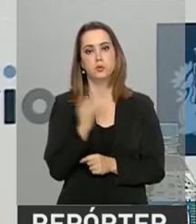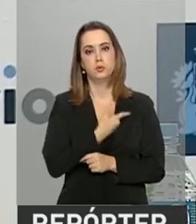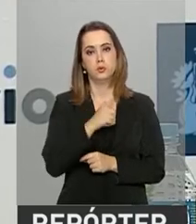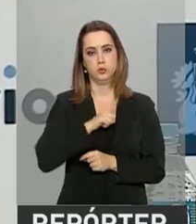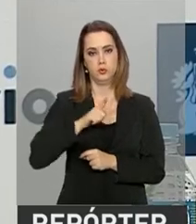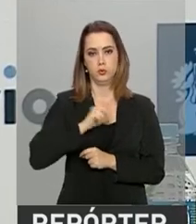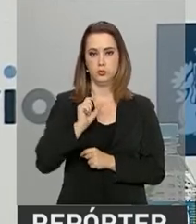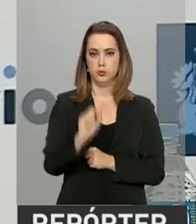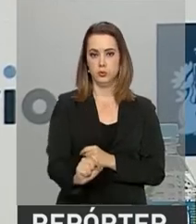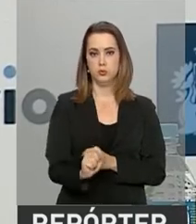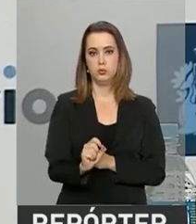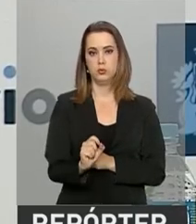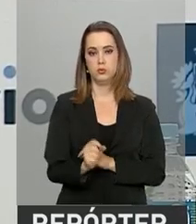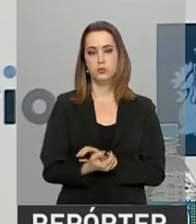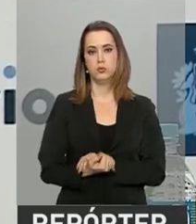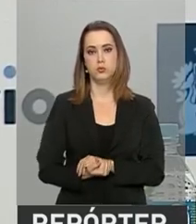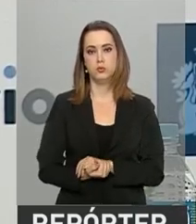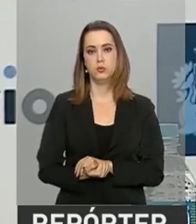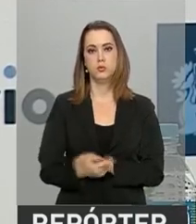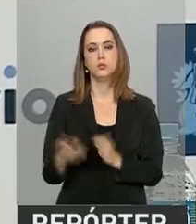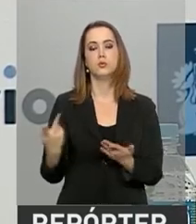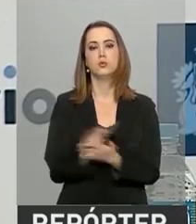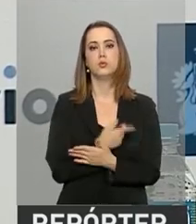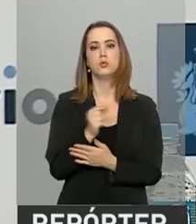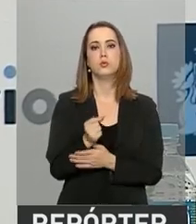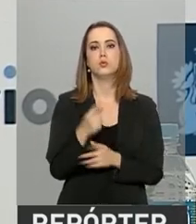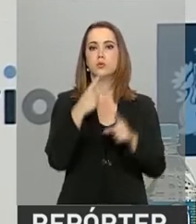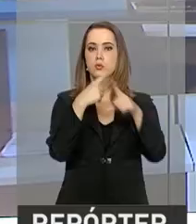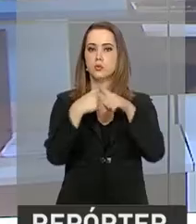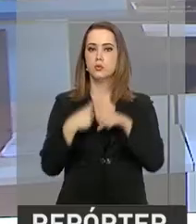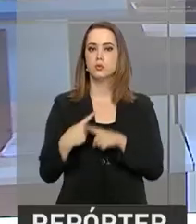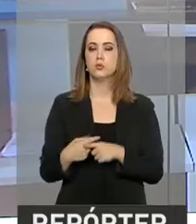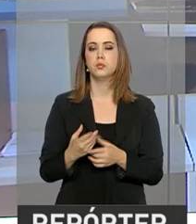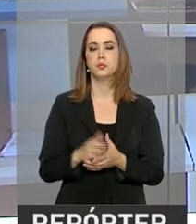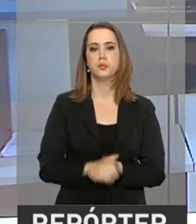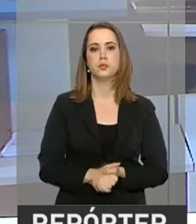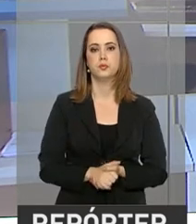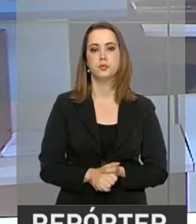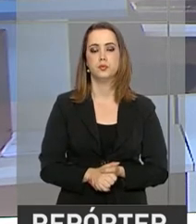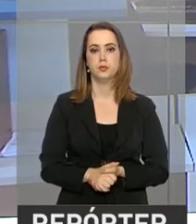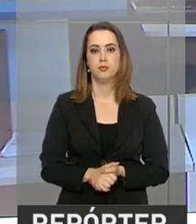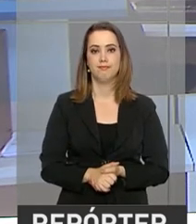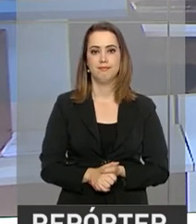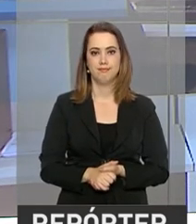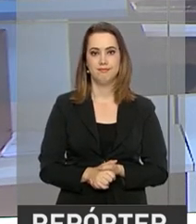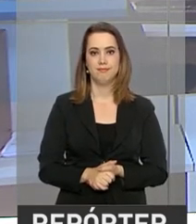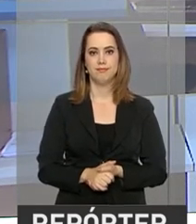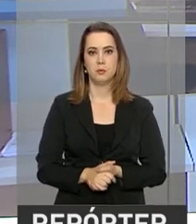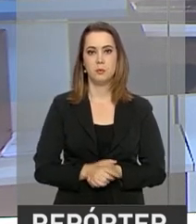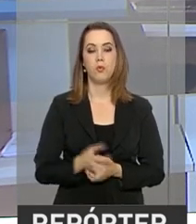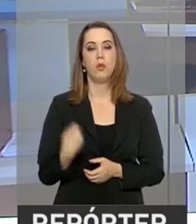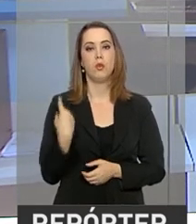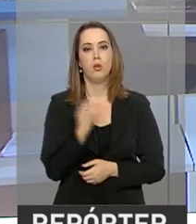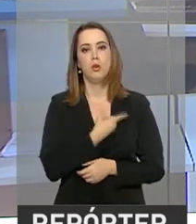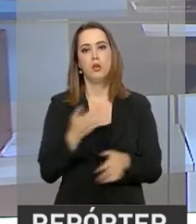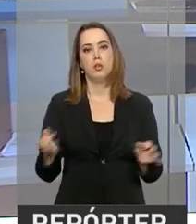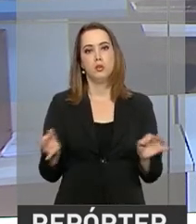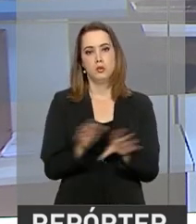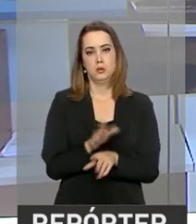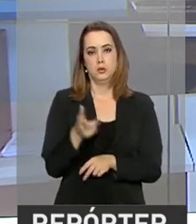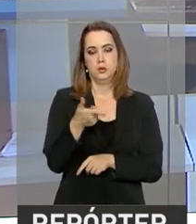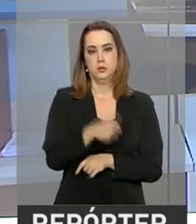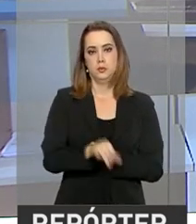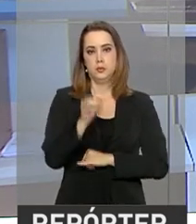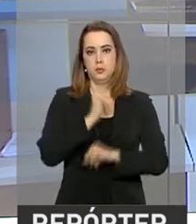a realização dos jogos paralímpicos otter nbr fica por aqui voltamos a qualquer